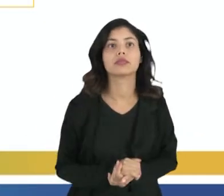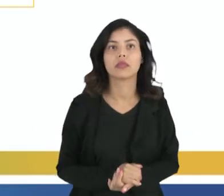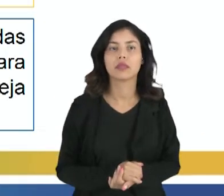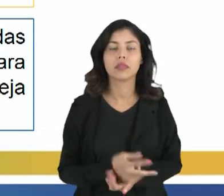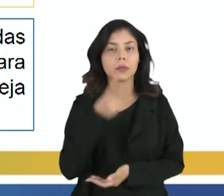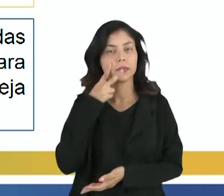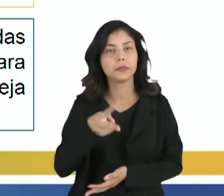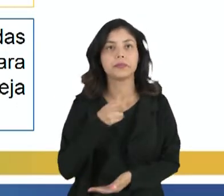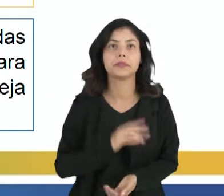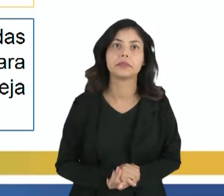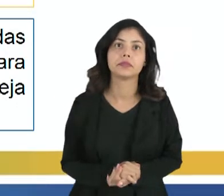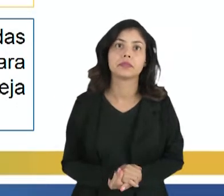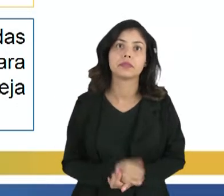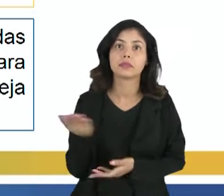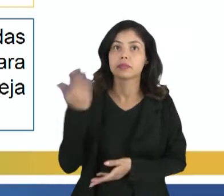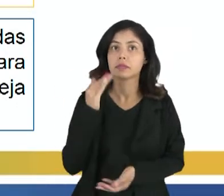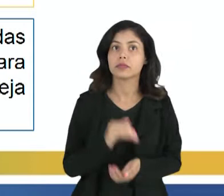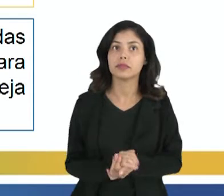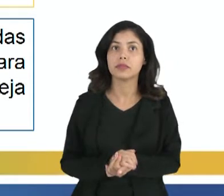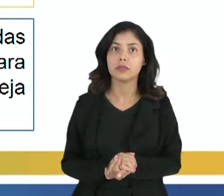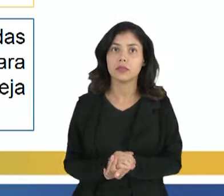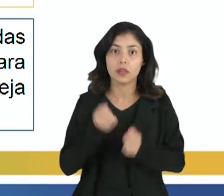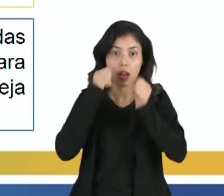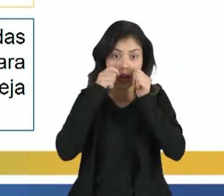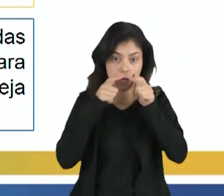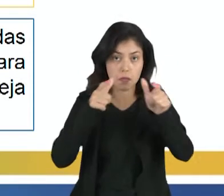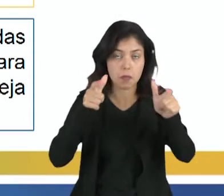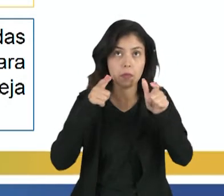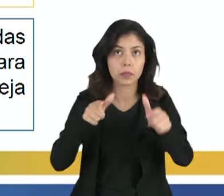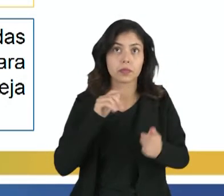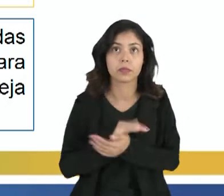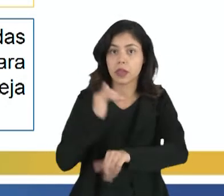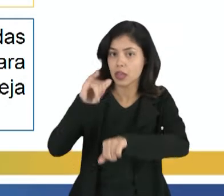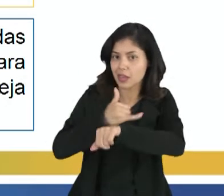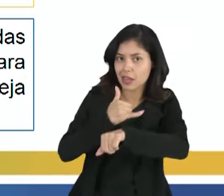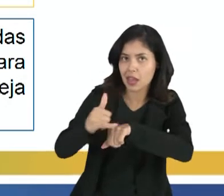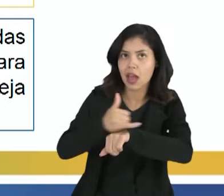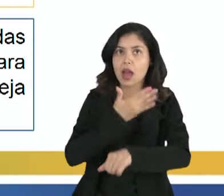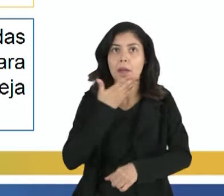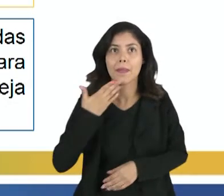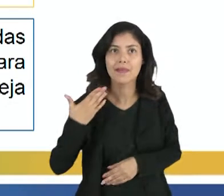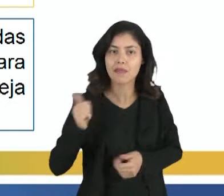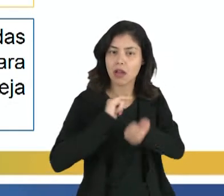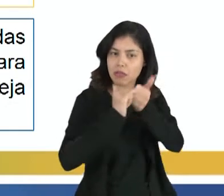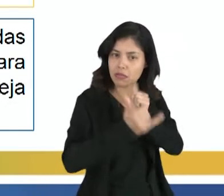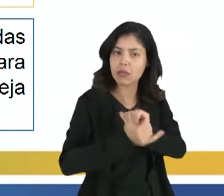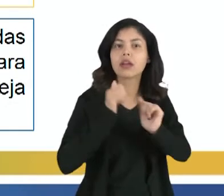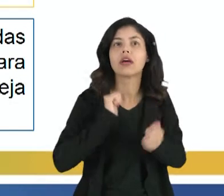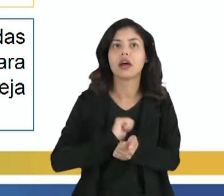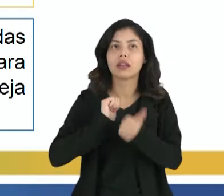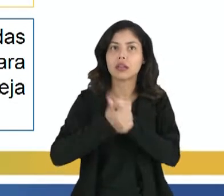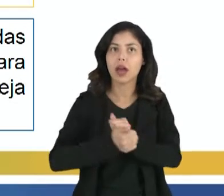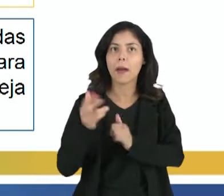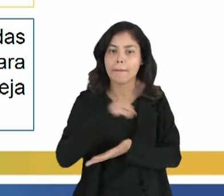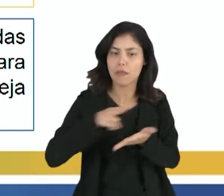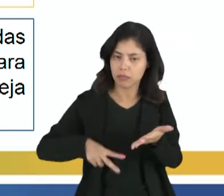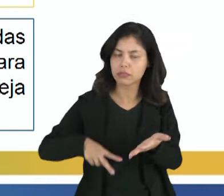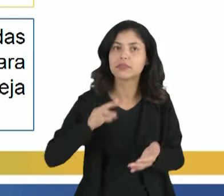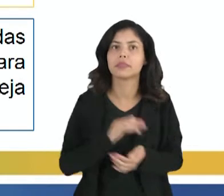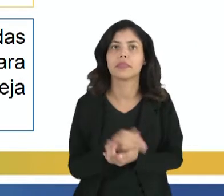nós iremos ver? Vamos nos debruçar sobre estratégias mais adequadas para a